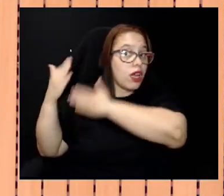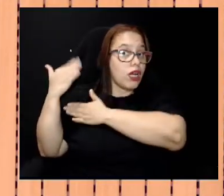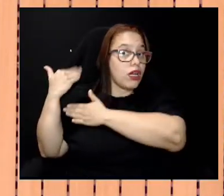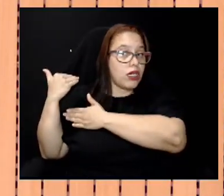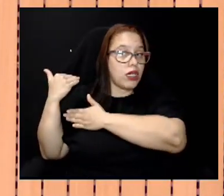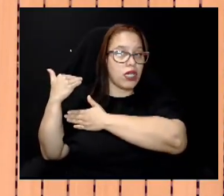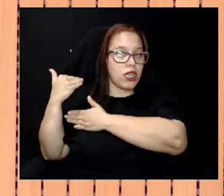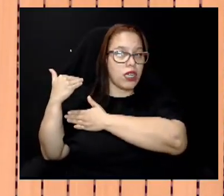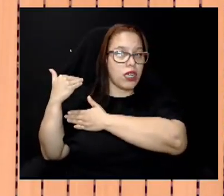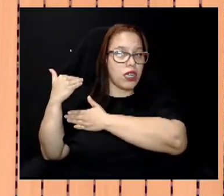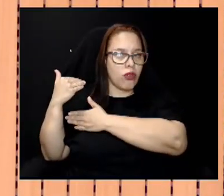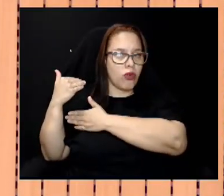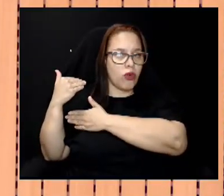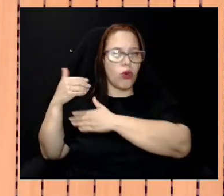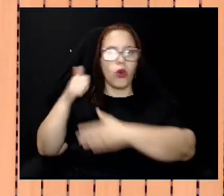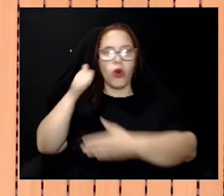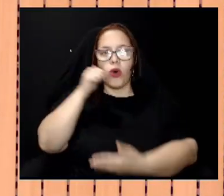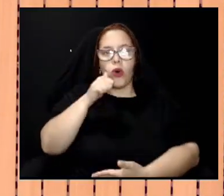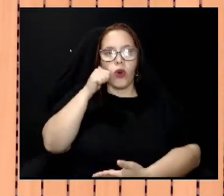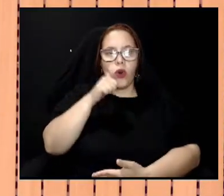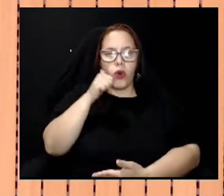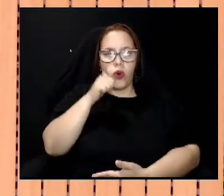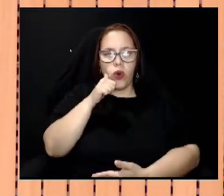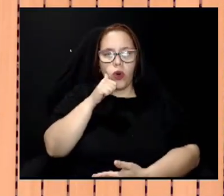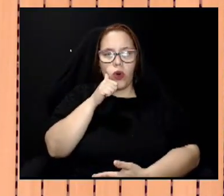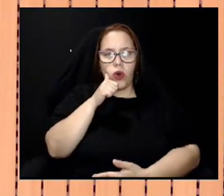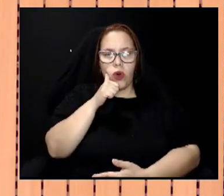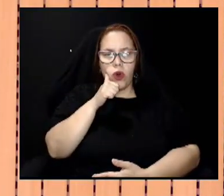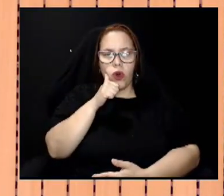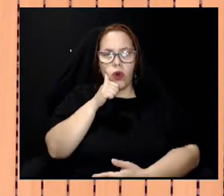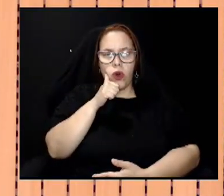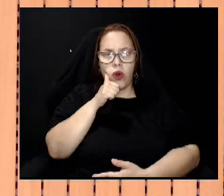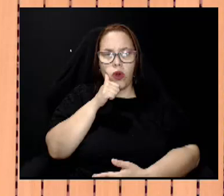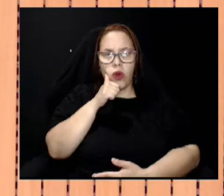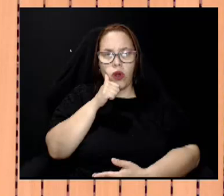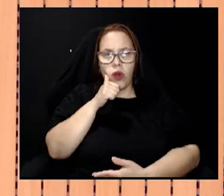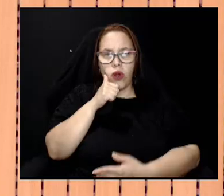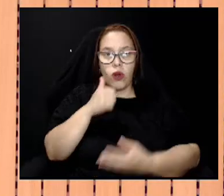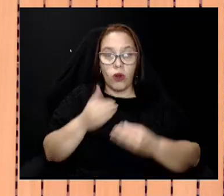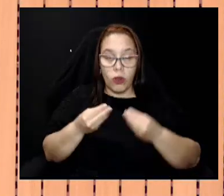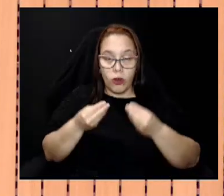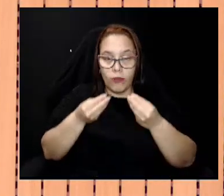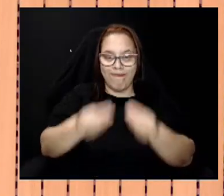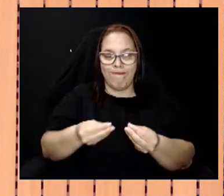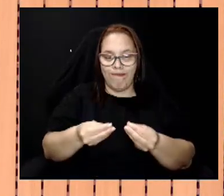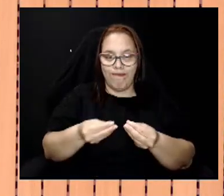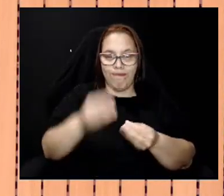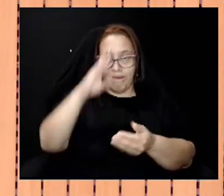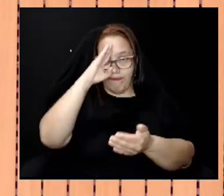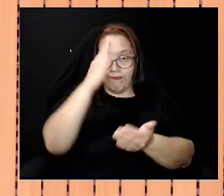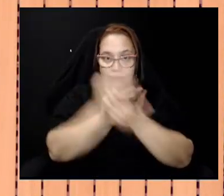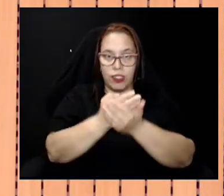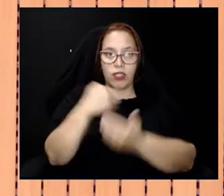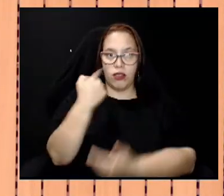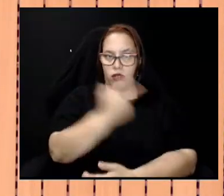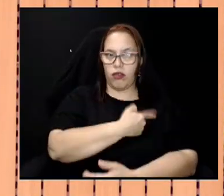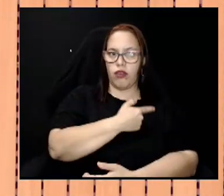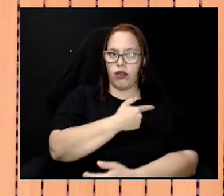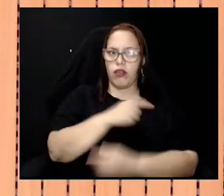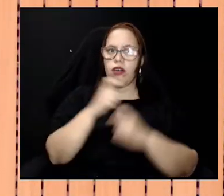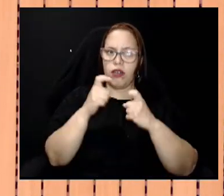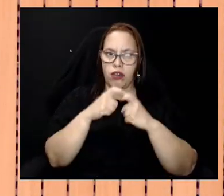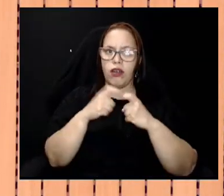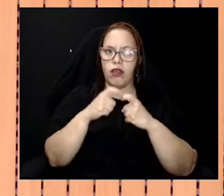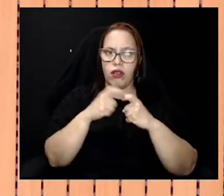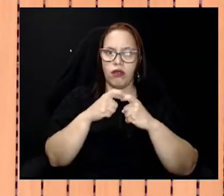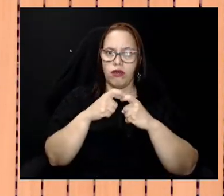as mulheres foram condicionadas, vamos dizer assim, a acreditar, até por nós mesmos médicos, nós precisamos fazer aqui, Gi